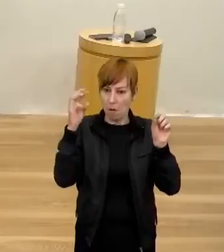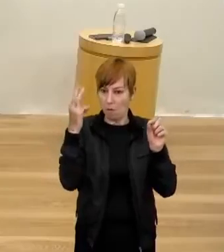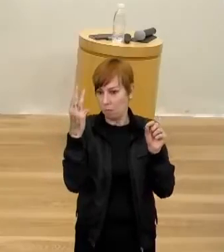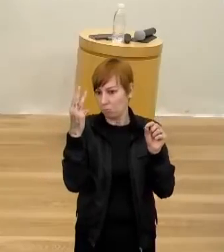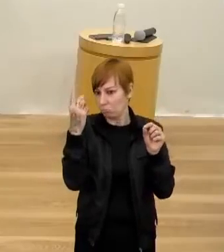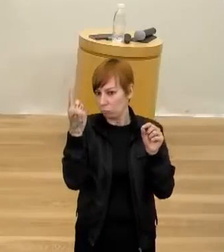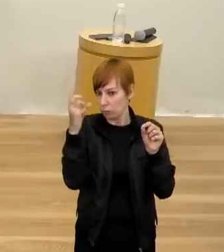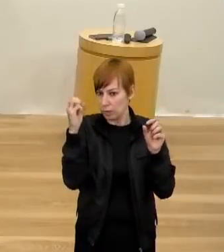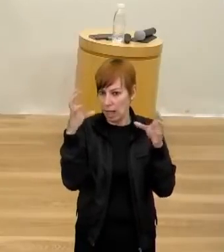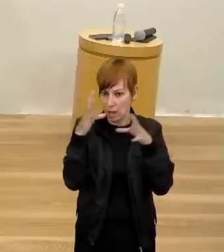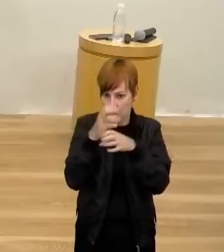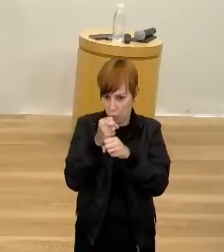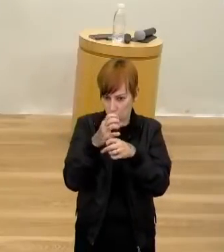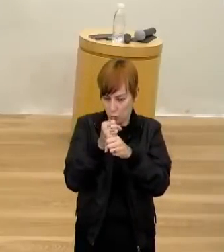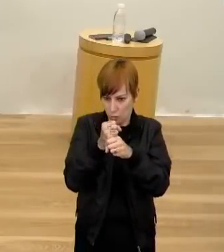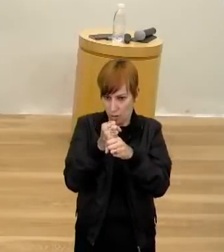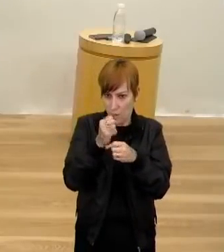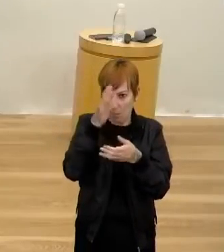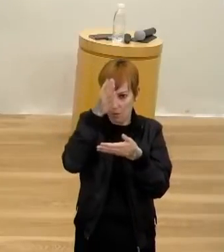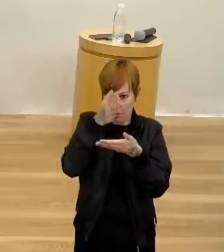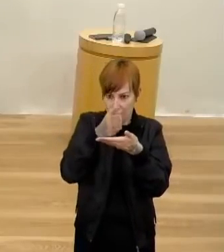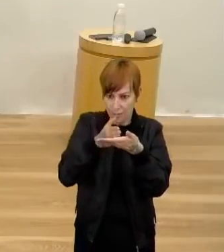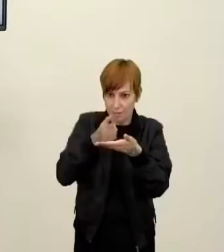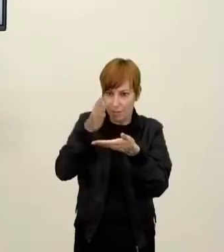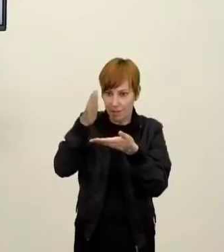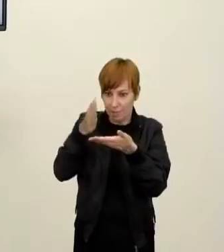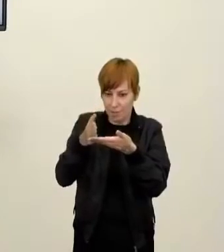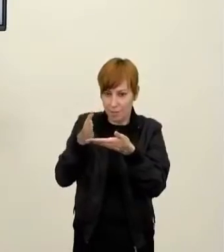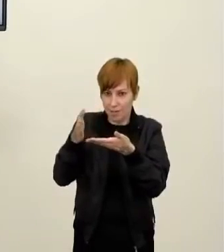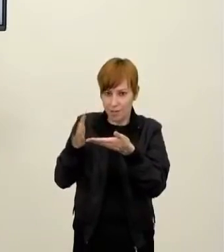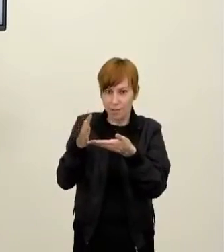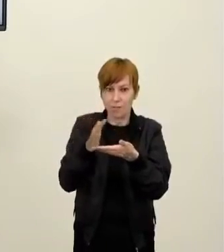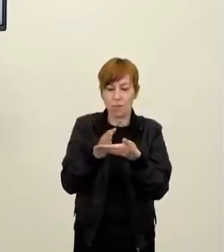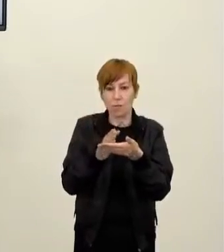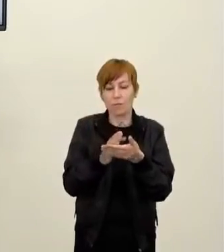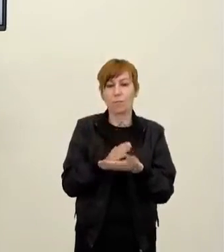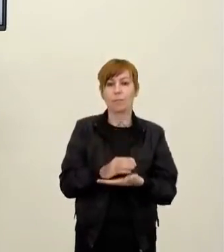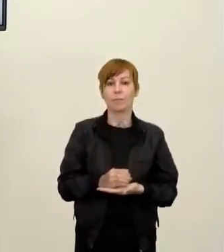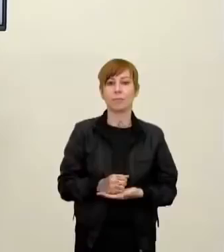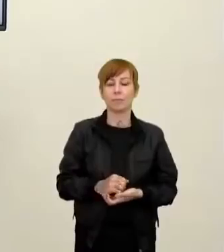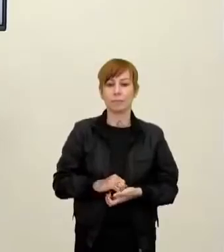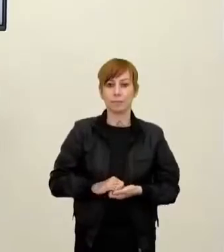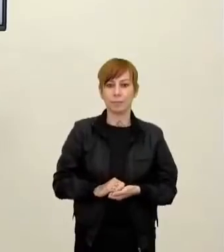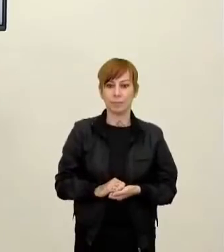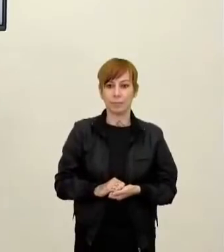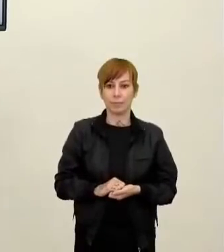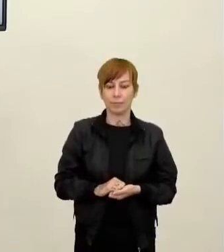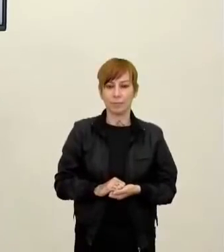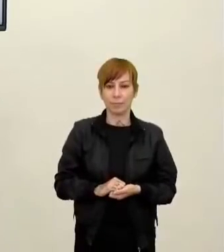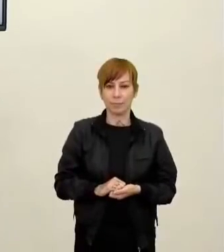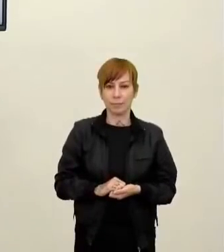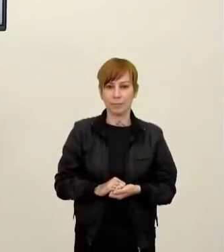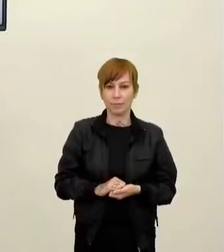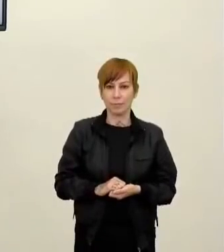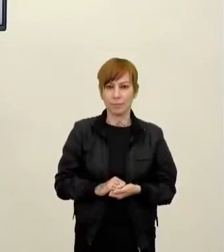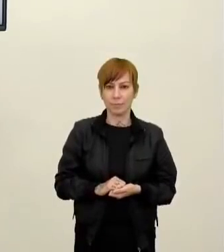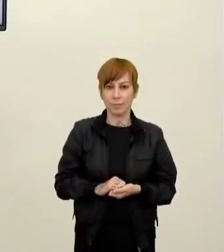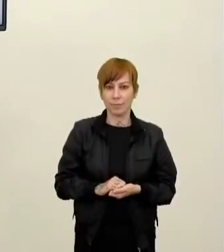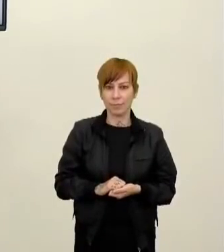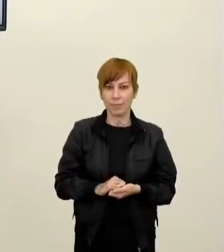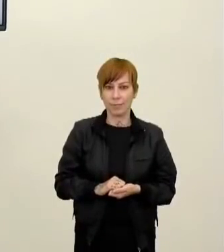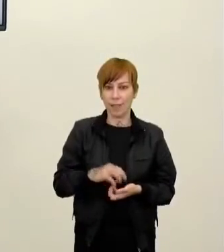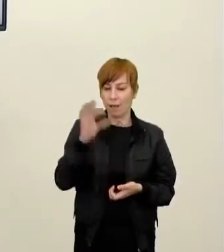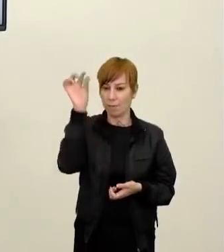pode ser igual, não pode ser 5 de cada lado. Tem que ser diferente, tá bom? E aí, o que vocês vão fazer? Passar uma linha aqui